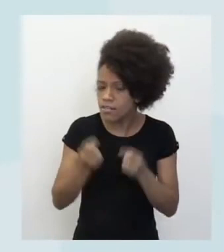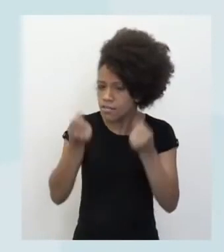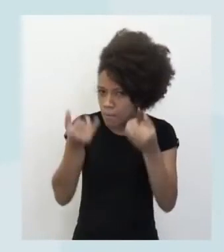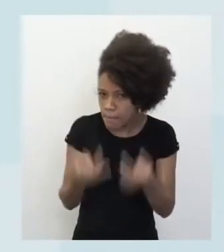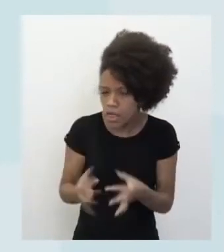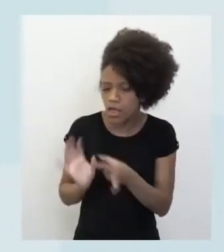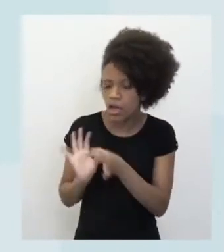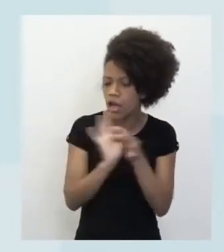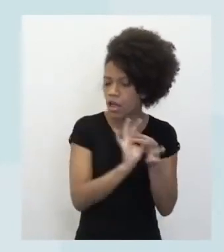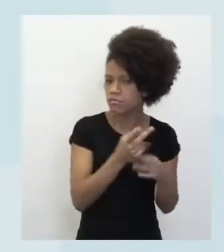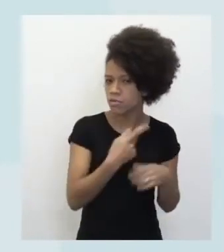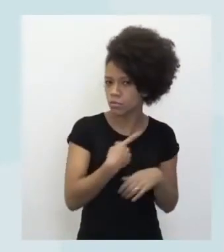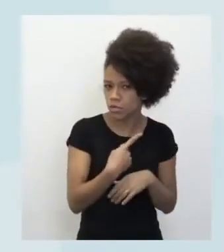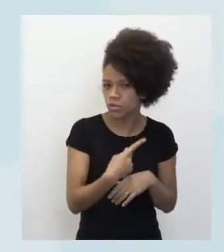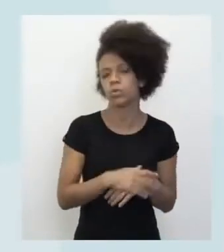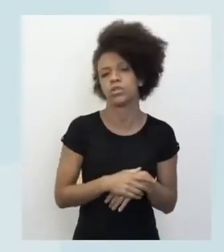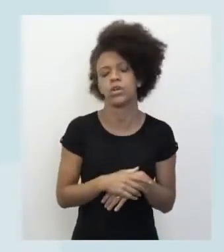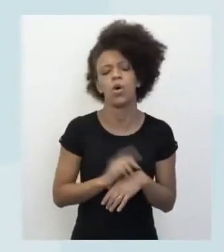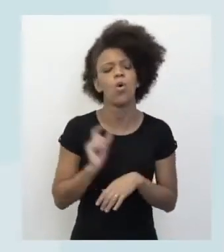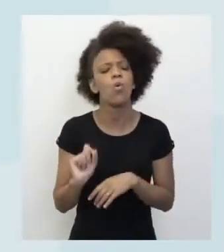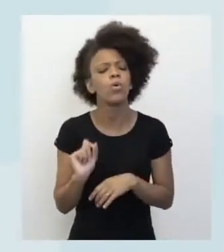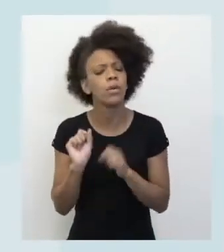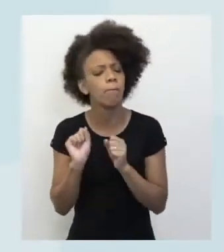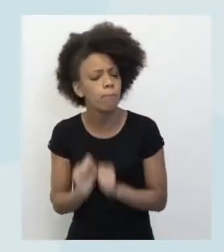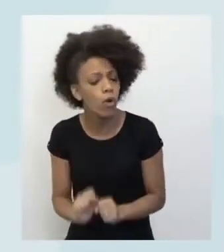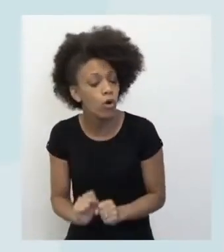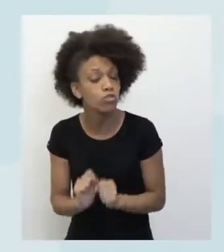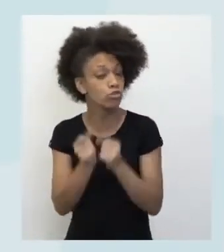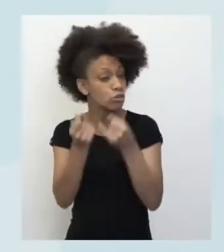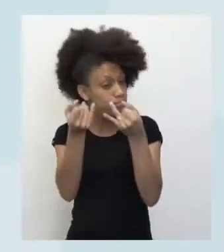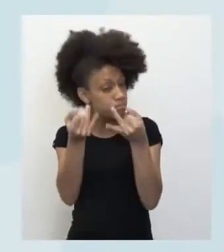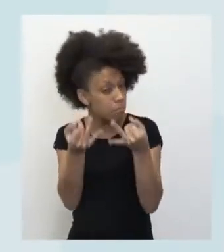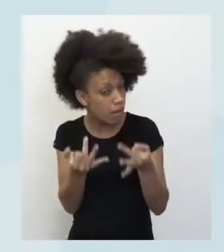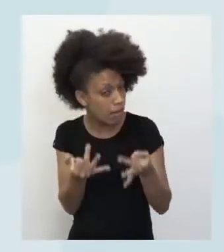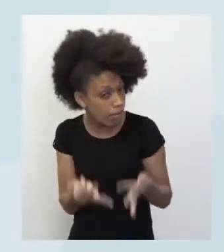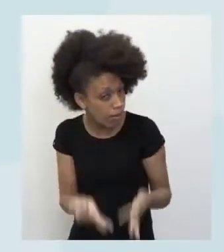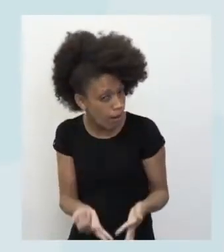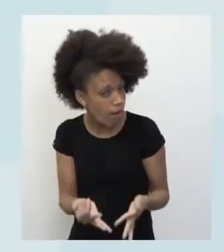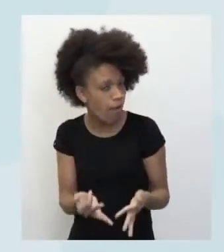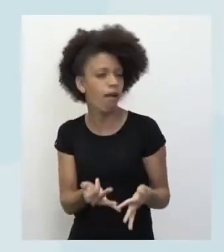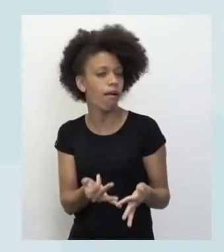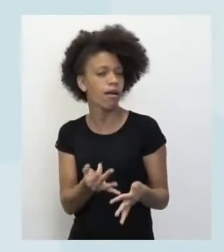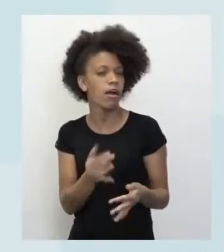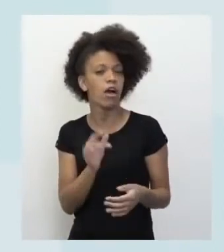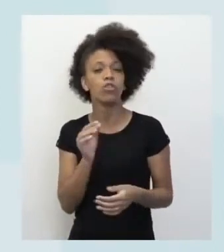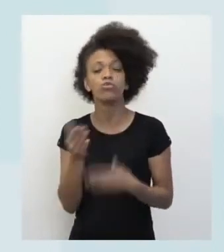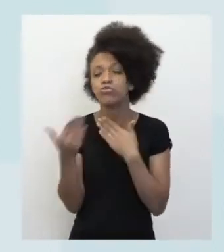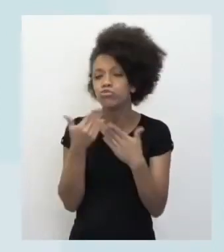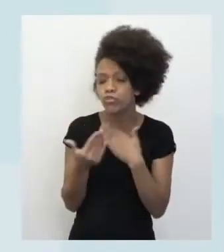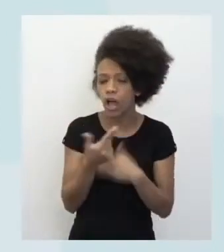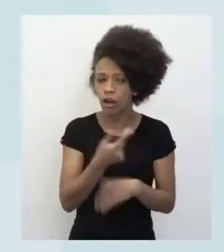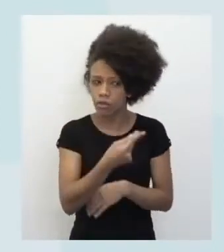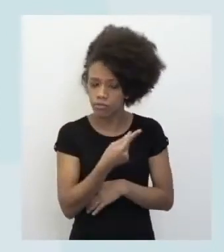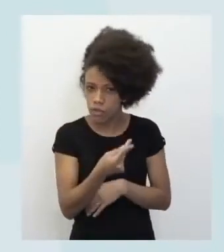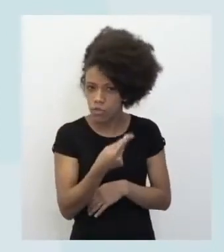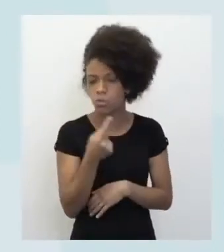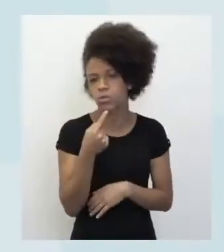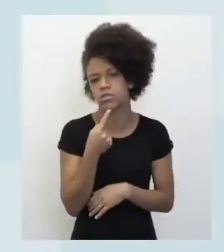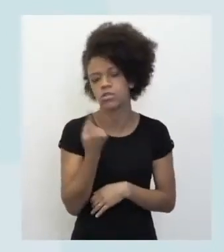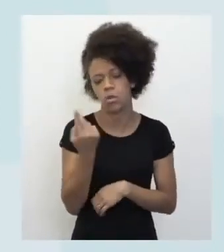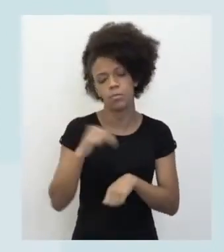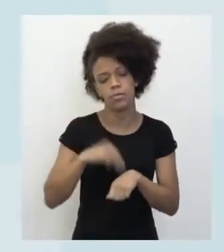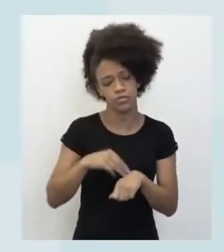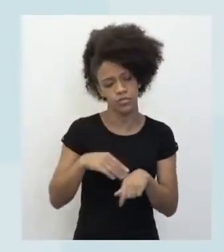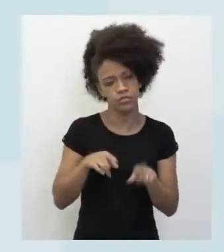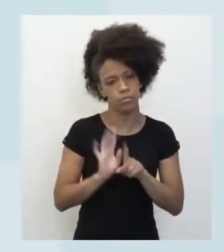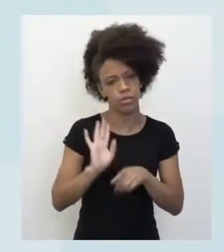é que é a relação entre as duas. O que é possível inferir, ou seja, o que é possível deduzir do diálogo entre as duas. 1 minutinho